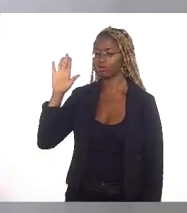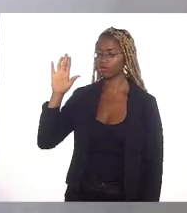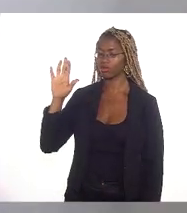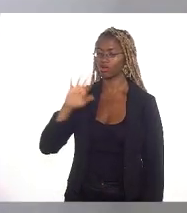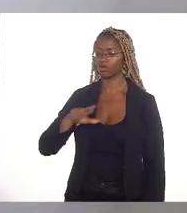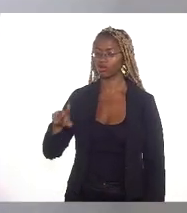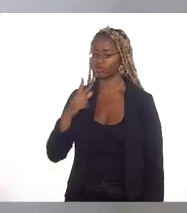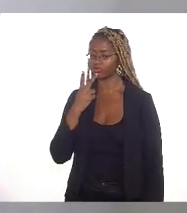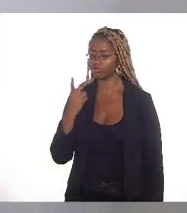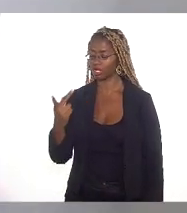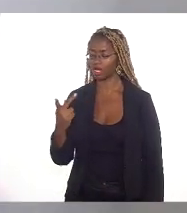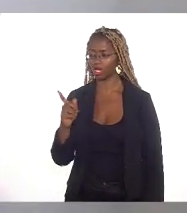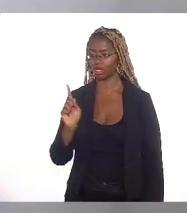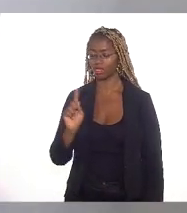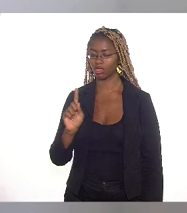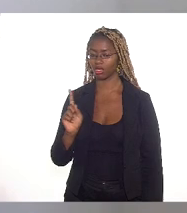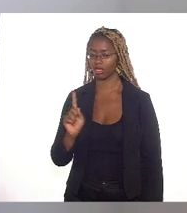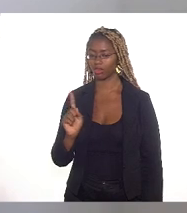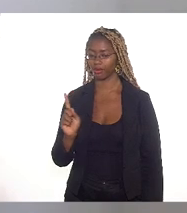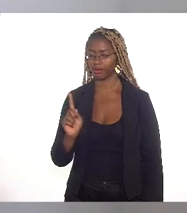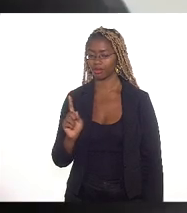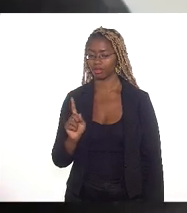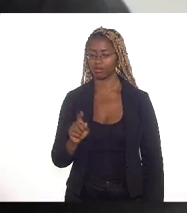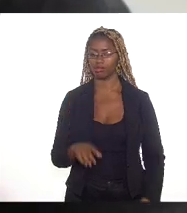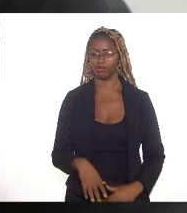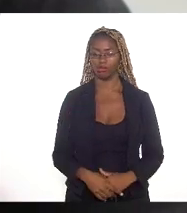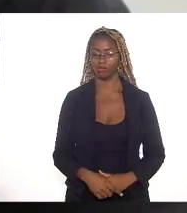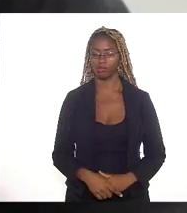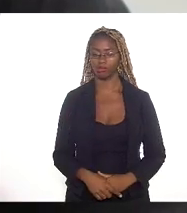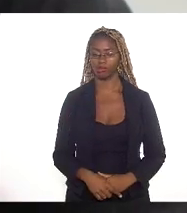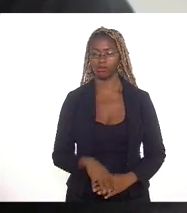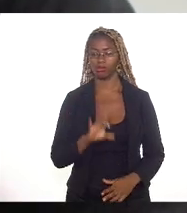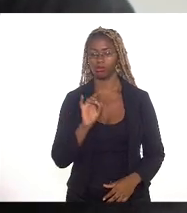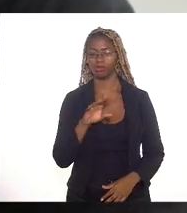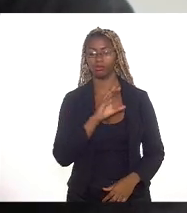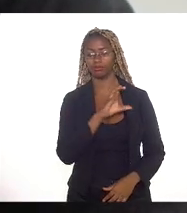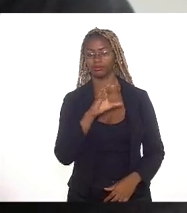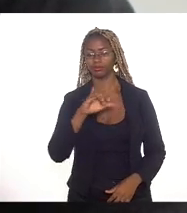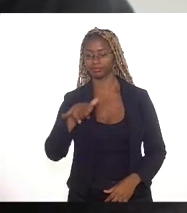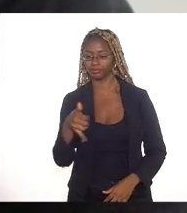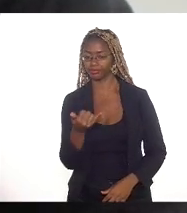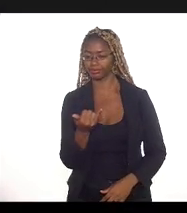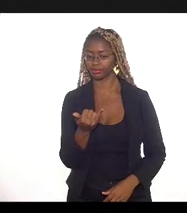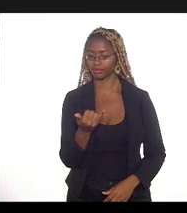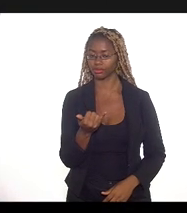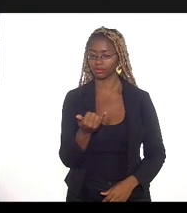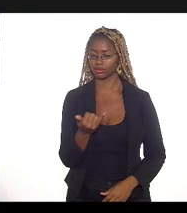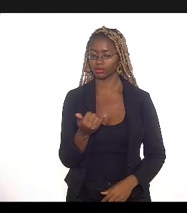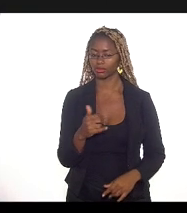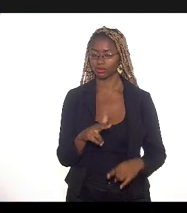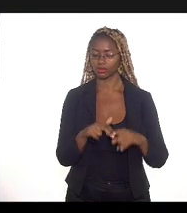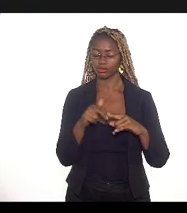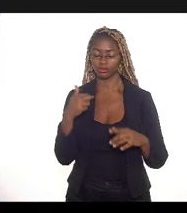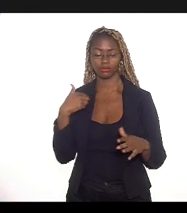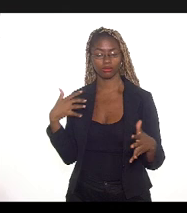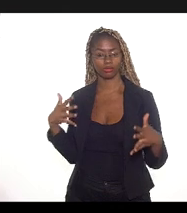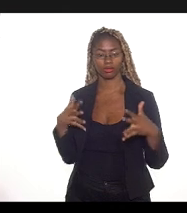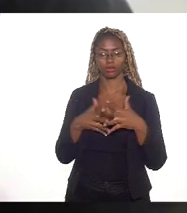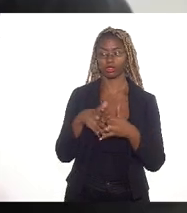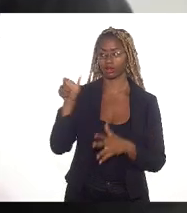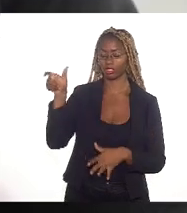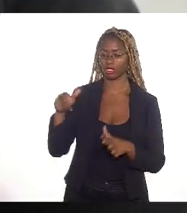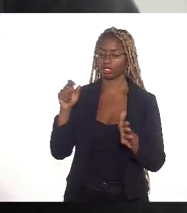final. É uma questão de ordem justamente da votação no âmbito da CCJ. Quando eu fiz a intervenção, o relator